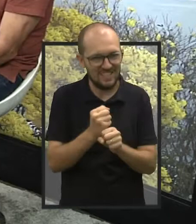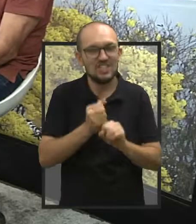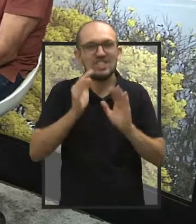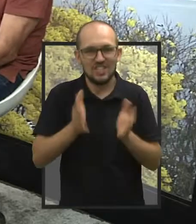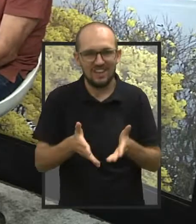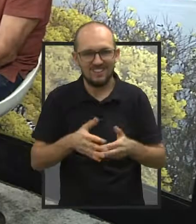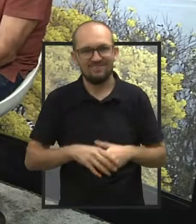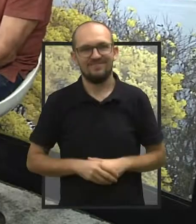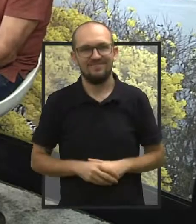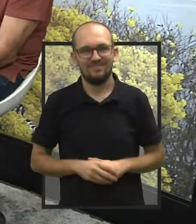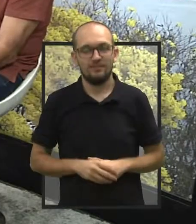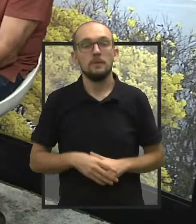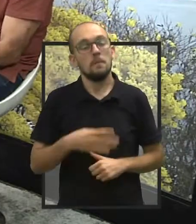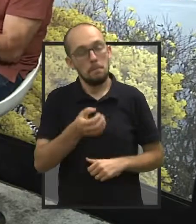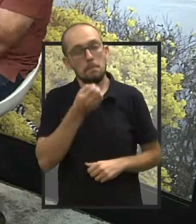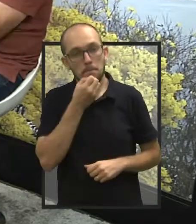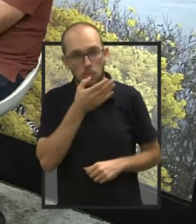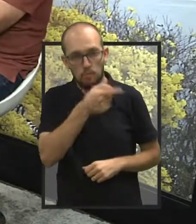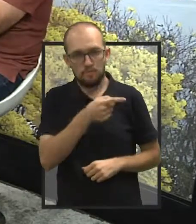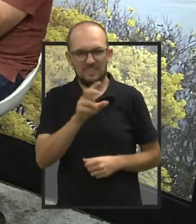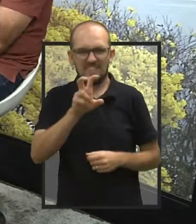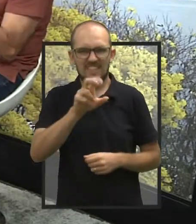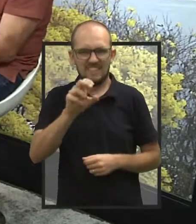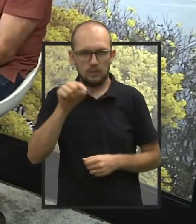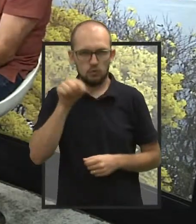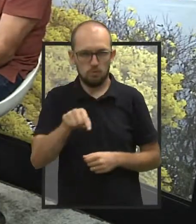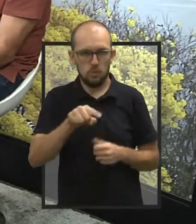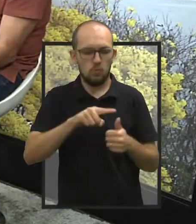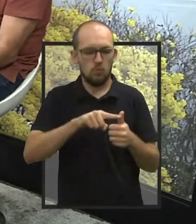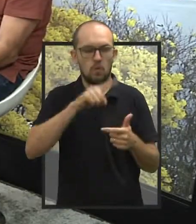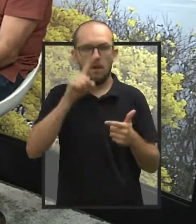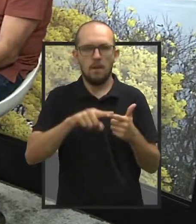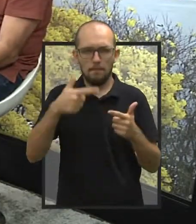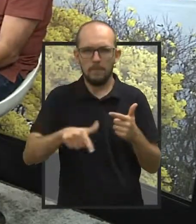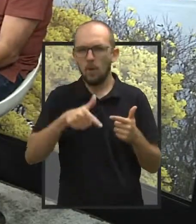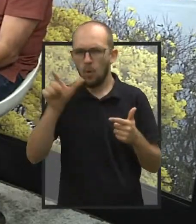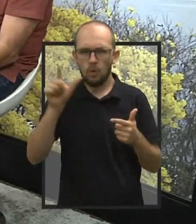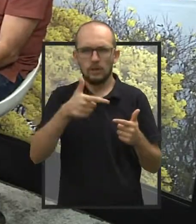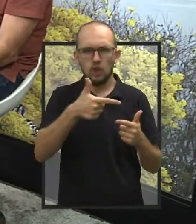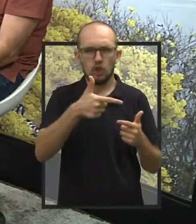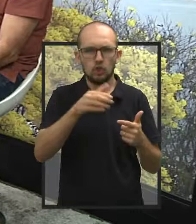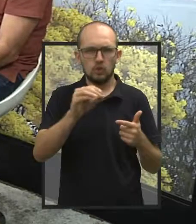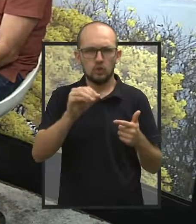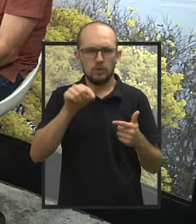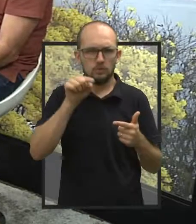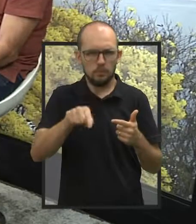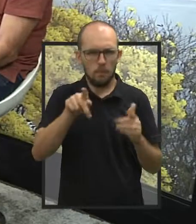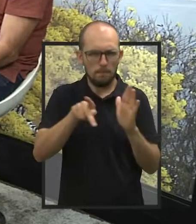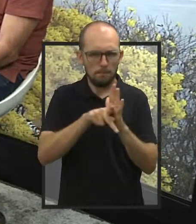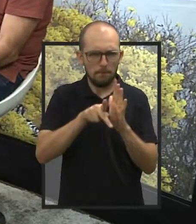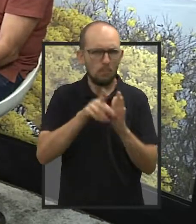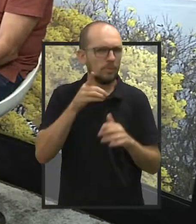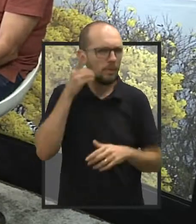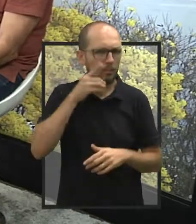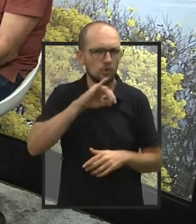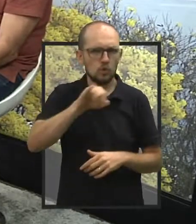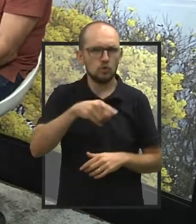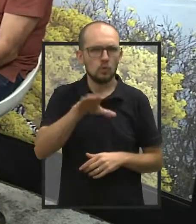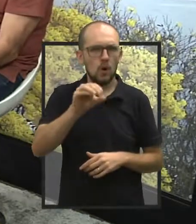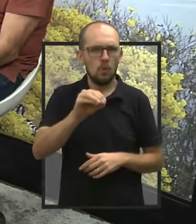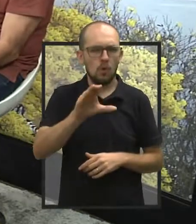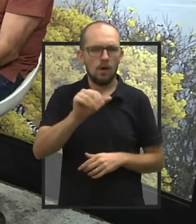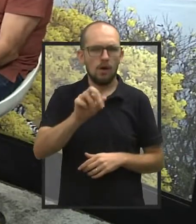Bom, além dessa emenda de R$500 mil, tem uma outra emenda de R$200 mil do deputado João Caramês. Para que área, hein, vereador?